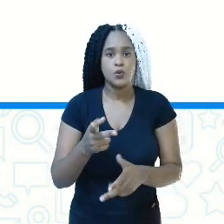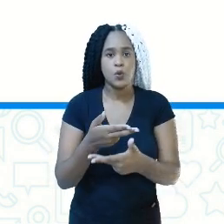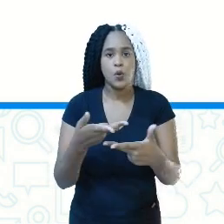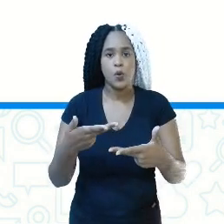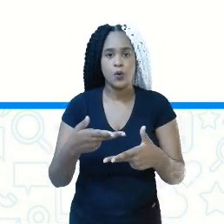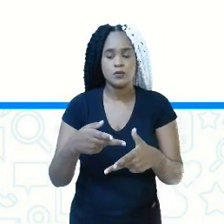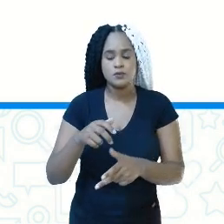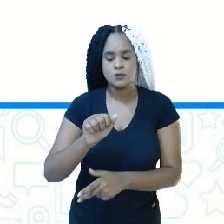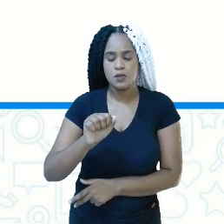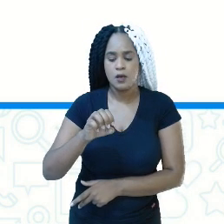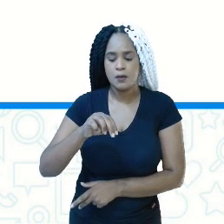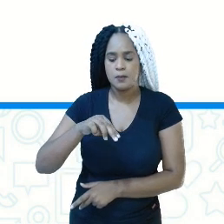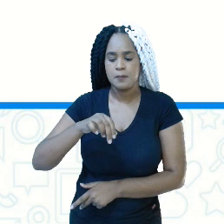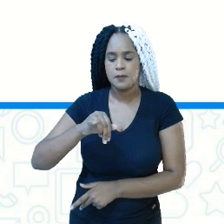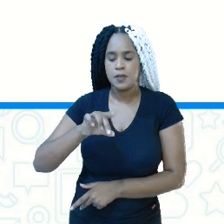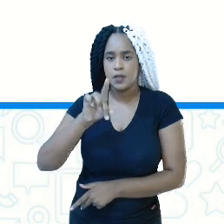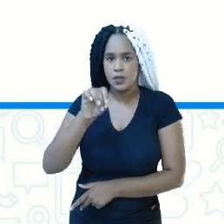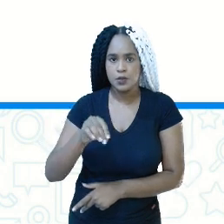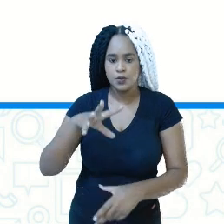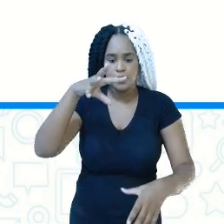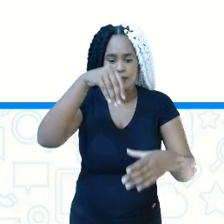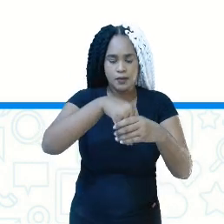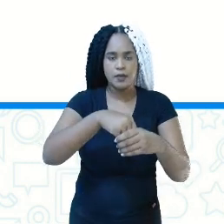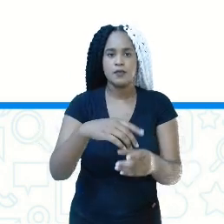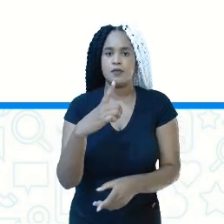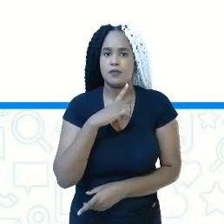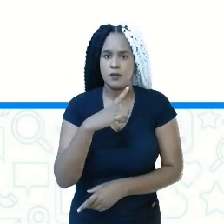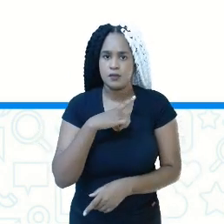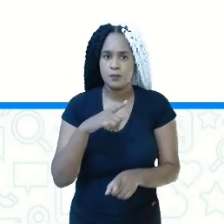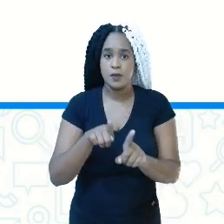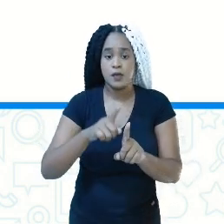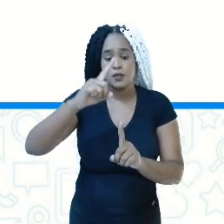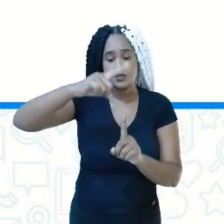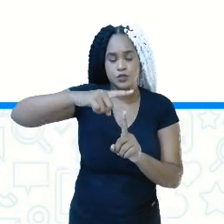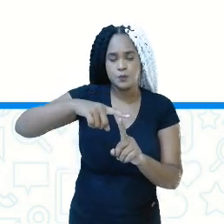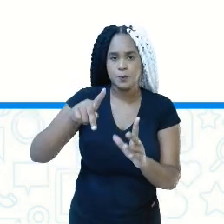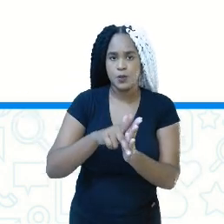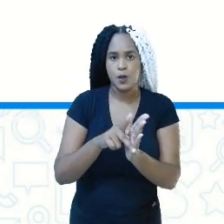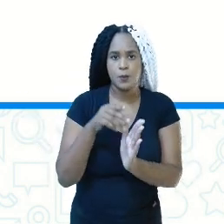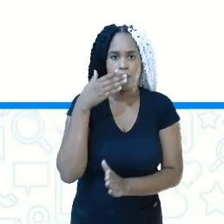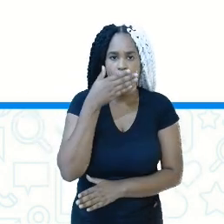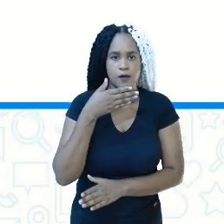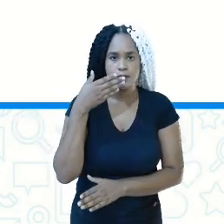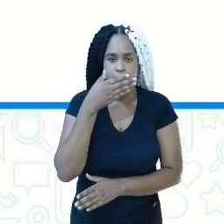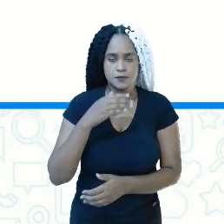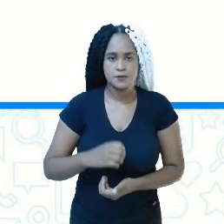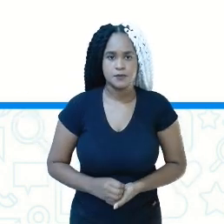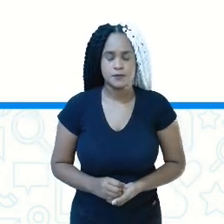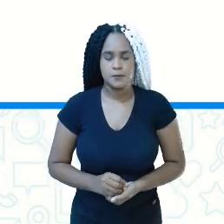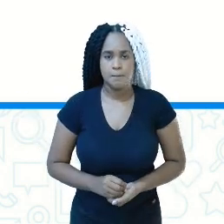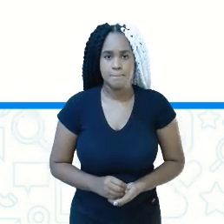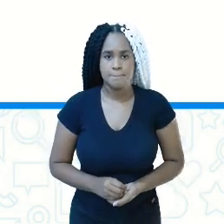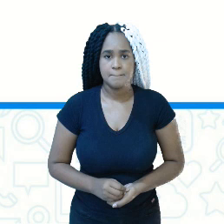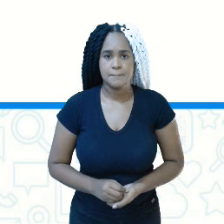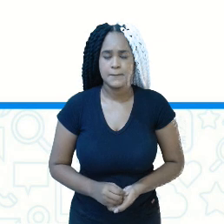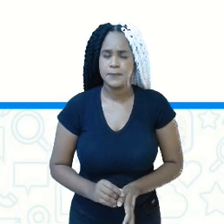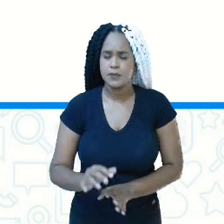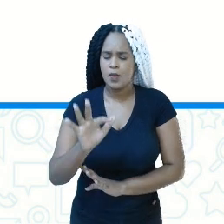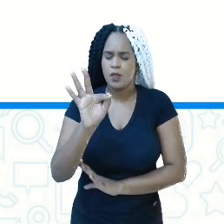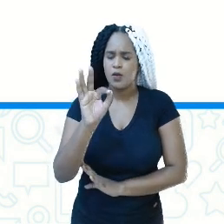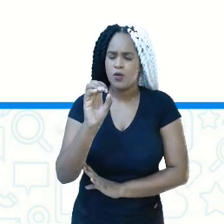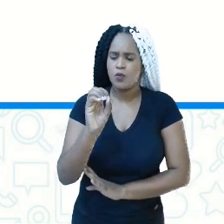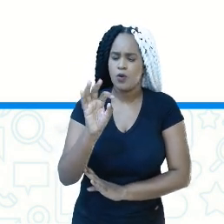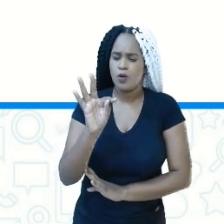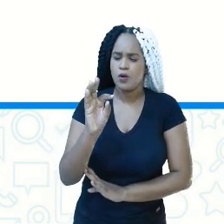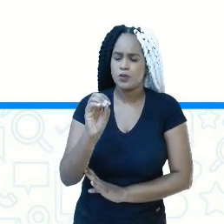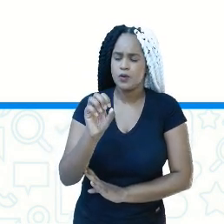certo? Que é outro tipo também de açúcar. Então, a fotossíntese é importante para a